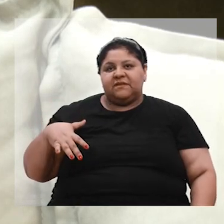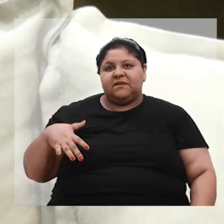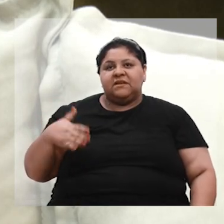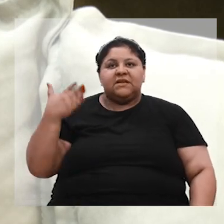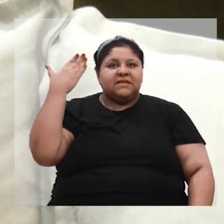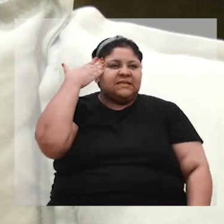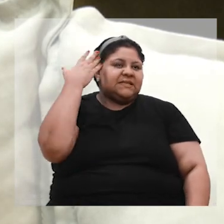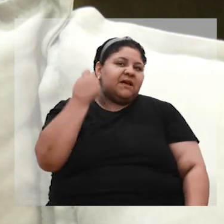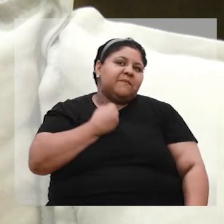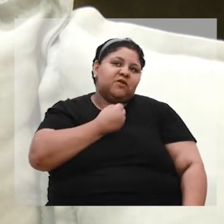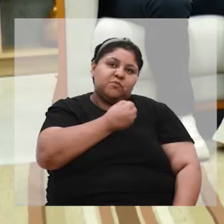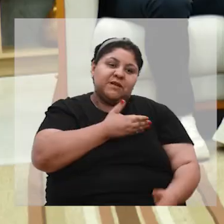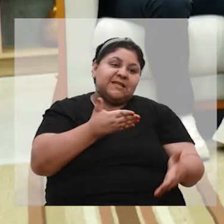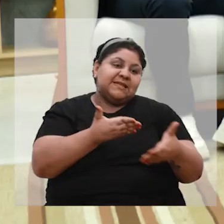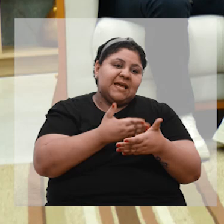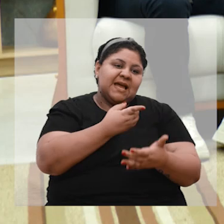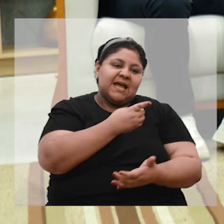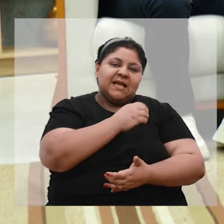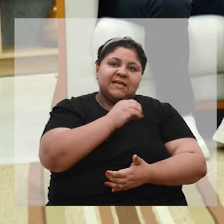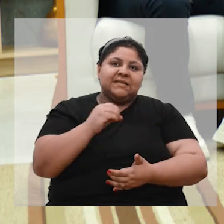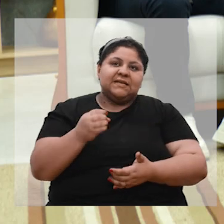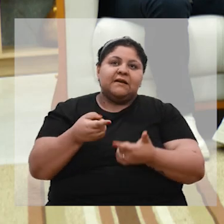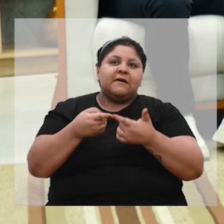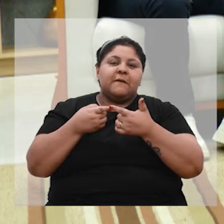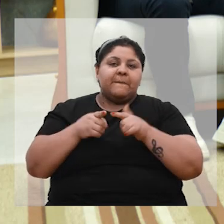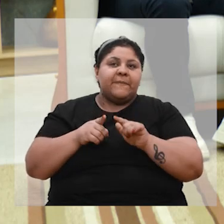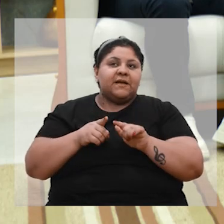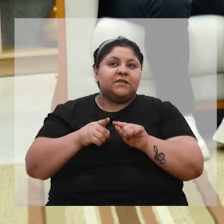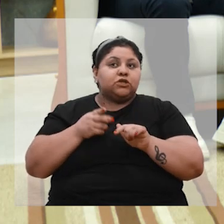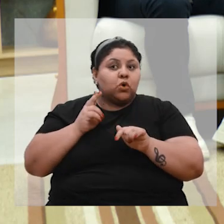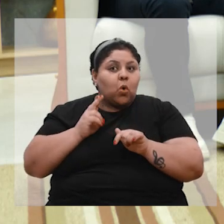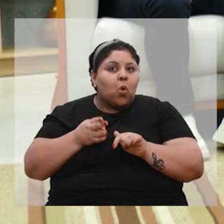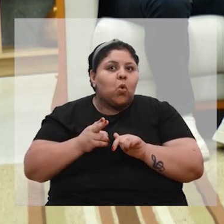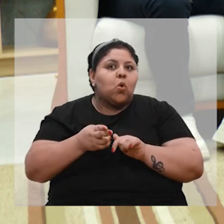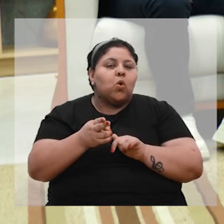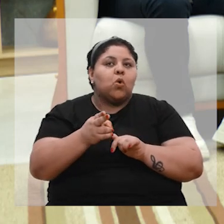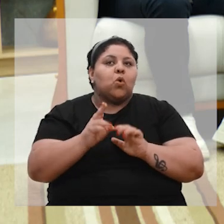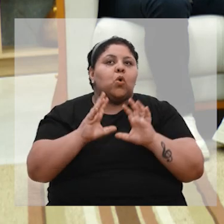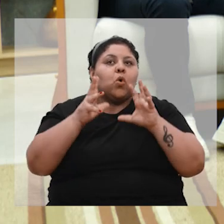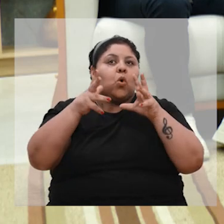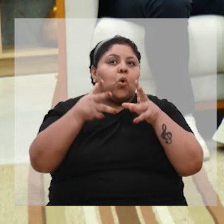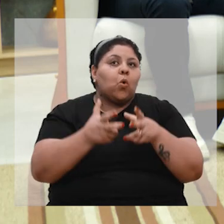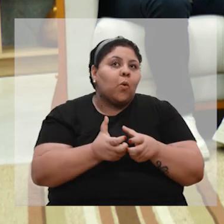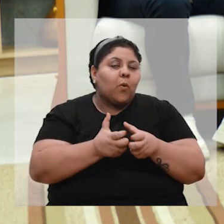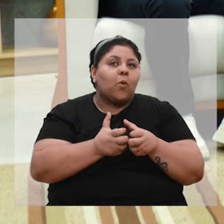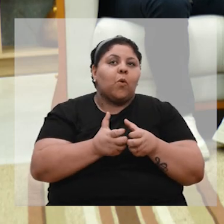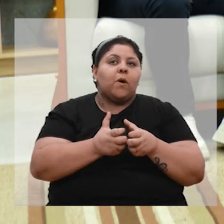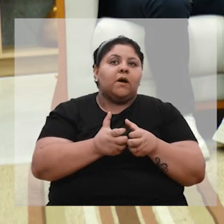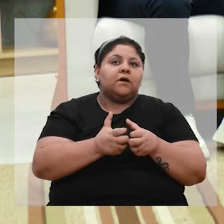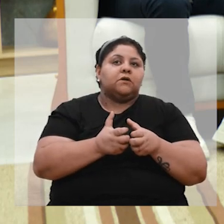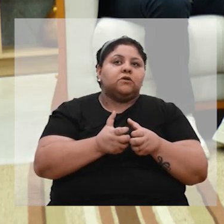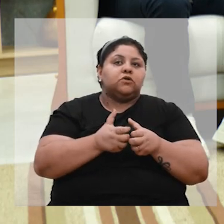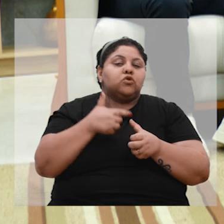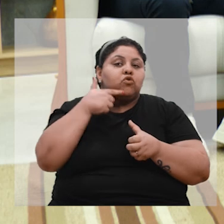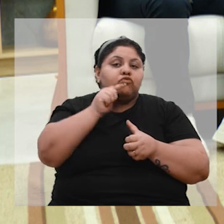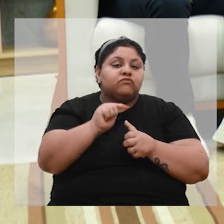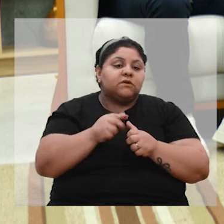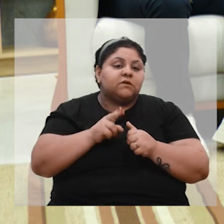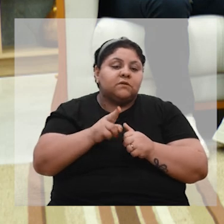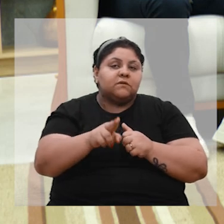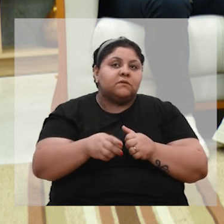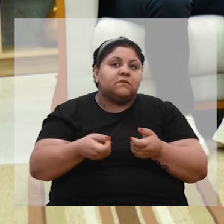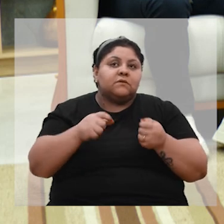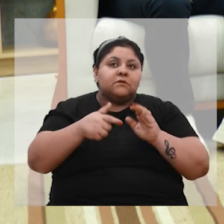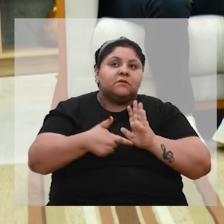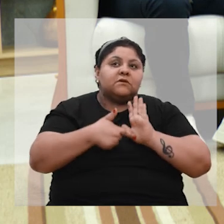também na matemática, ele sabe números até 100, mas ele quantifica até quando, né? Até quanto ele quantifica. Então, assim,